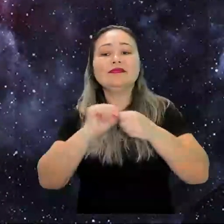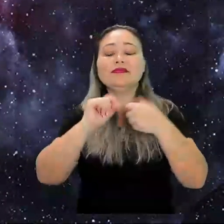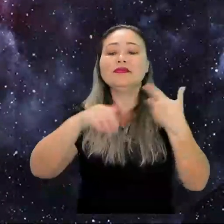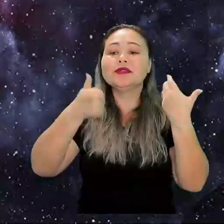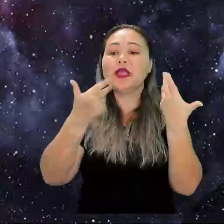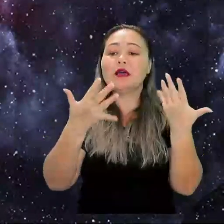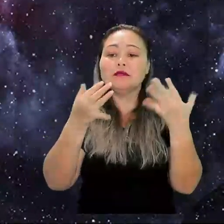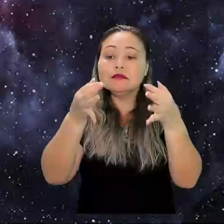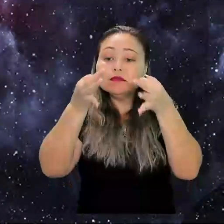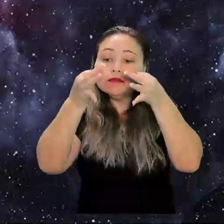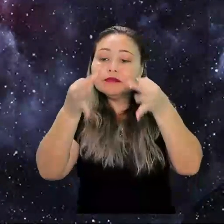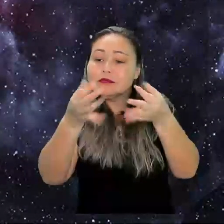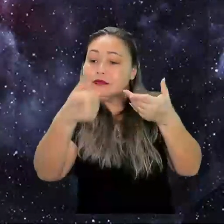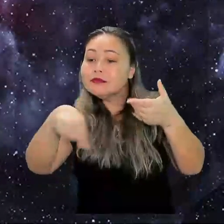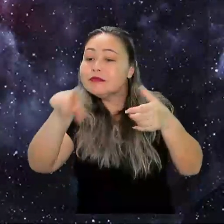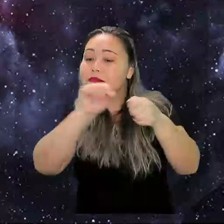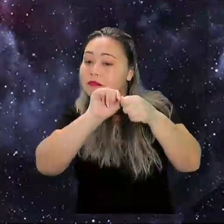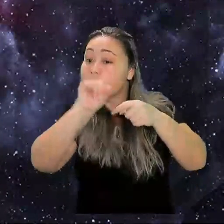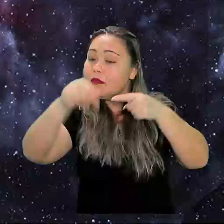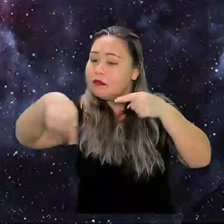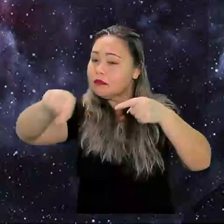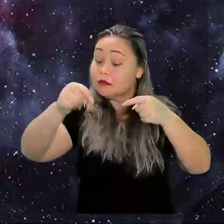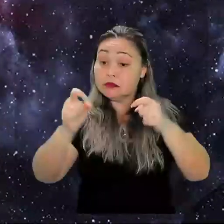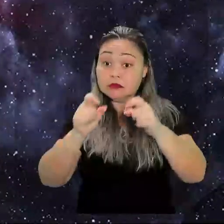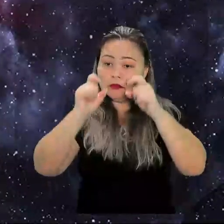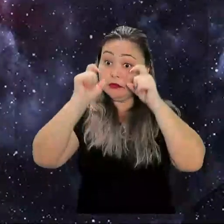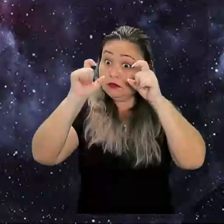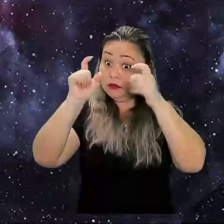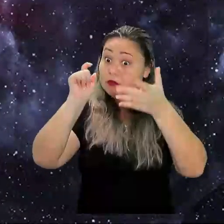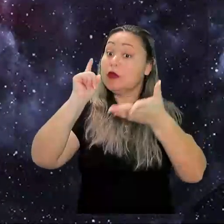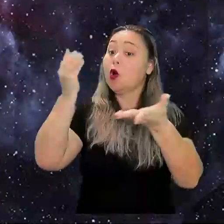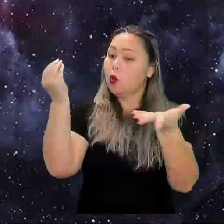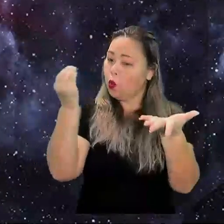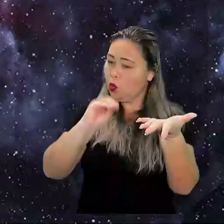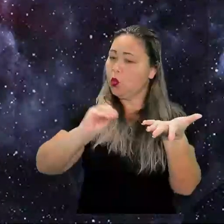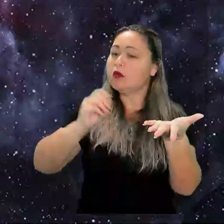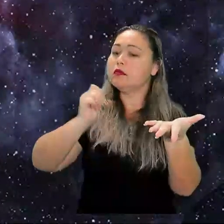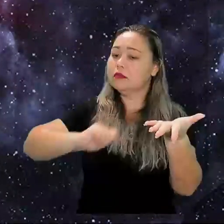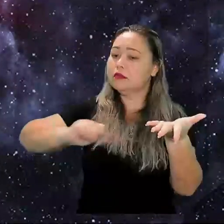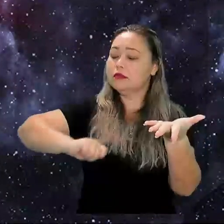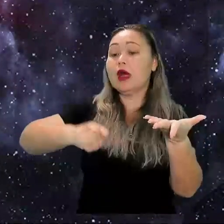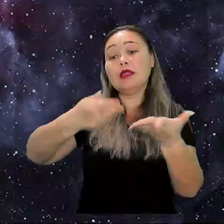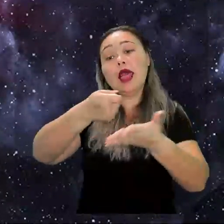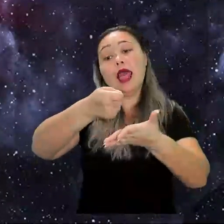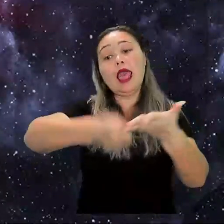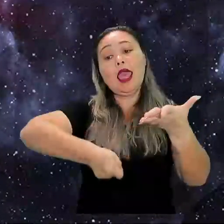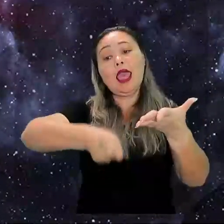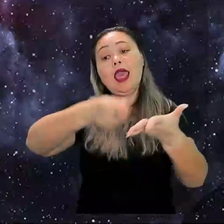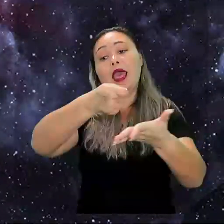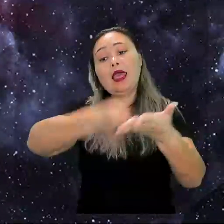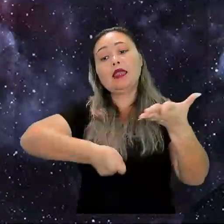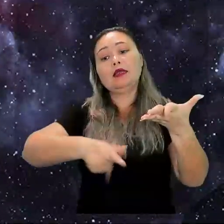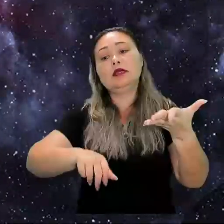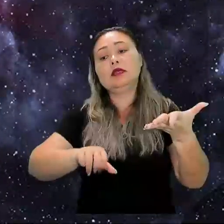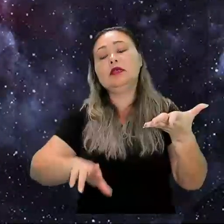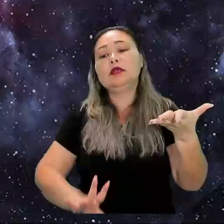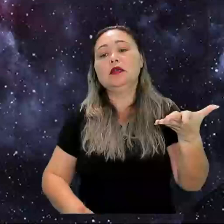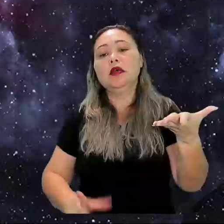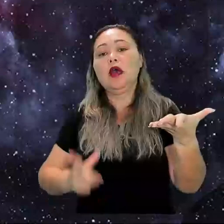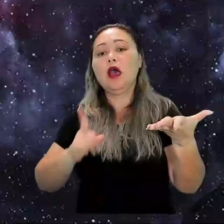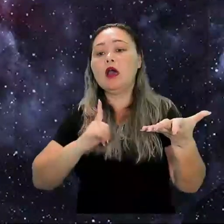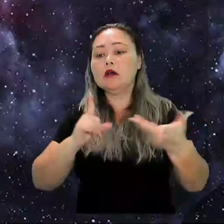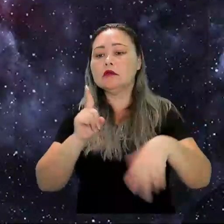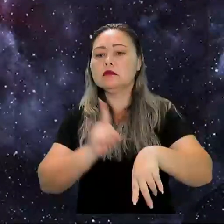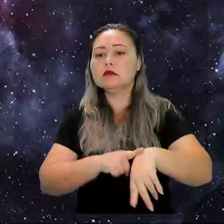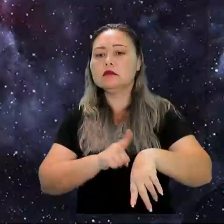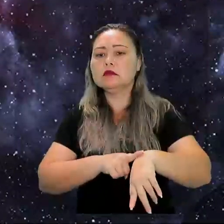fica de alerta para vocês ficarem muito atentos ao que vocês forem colocar, principalmente na redação, tá certo? Até interessante deixar um